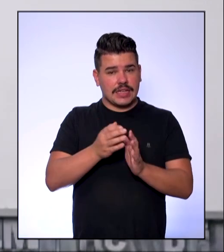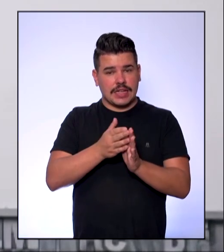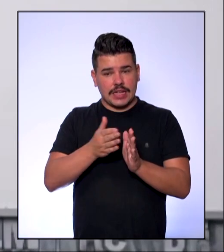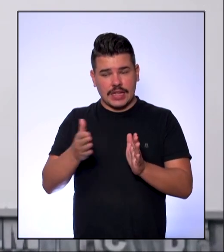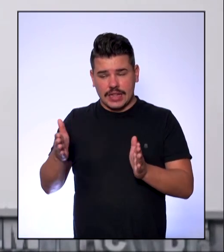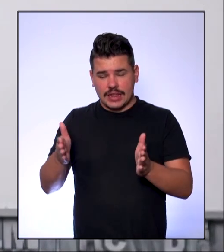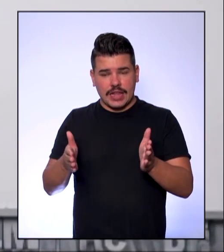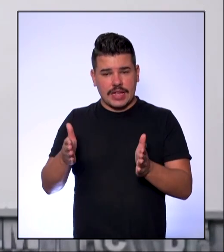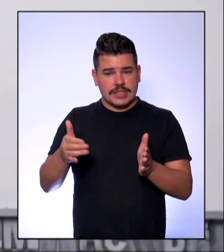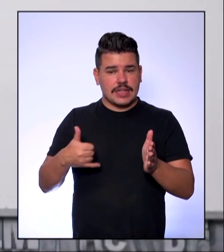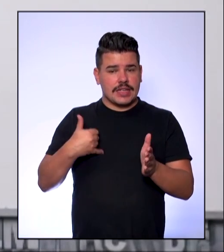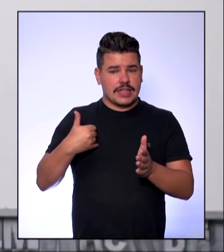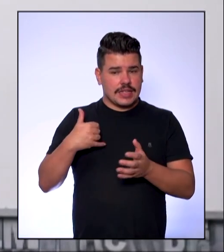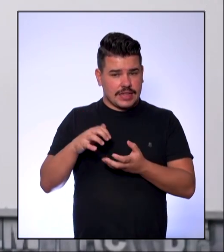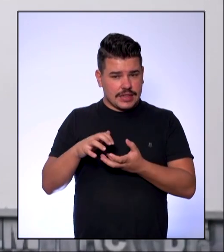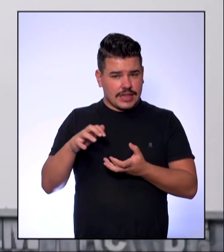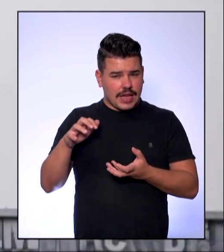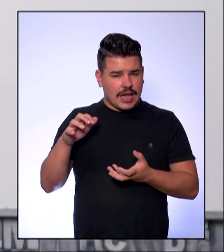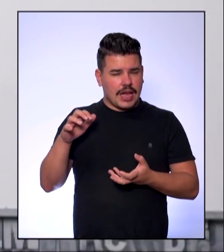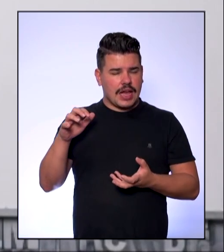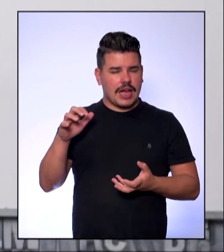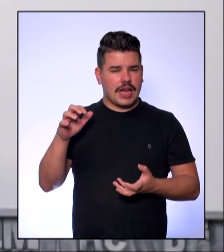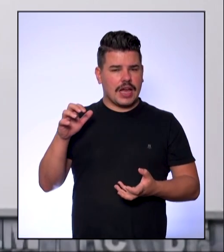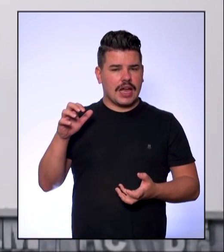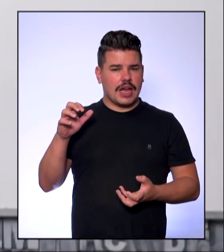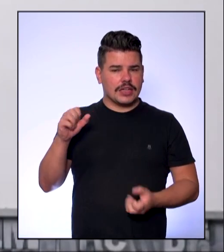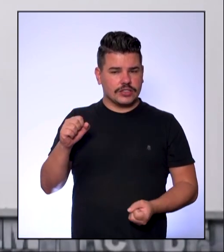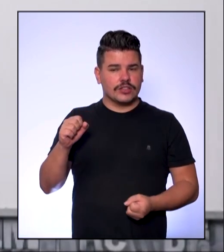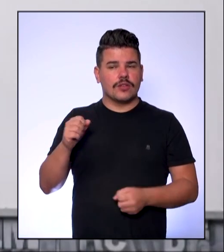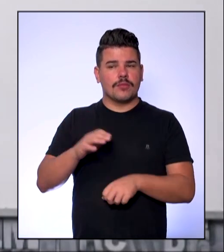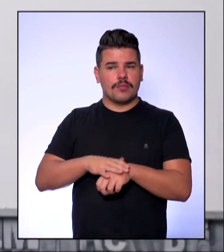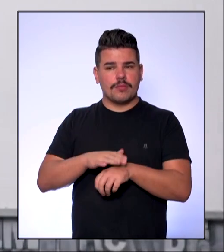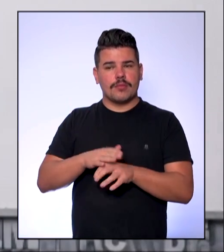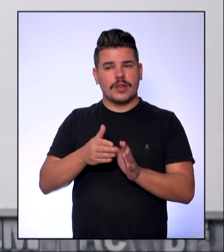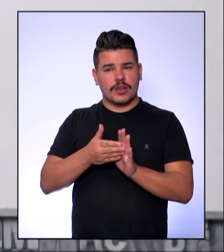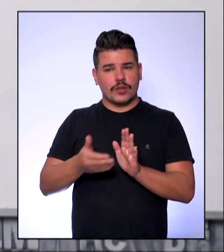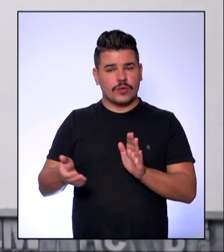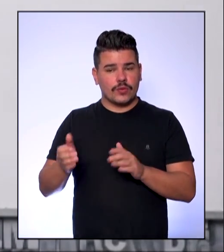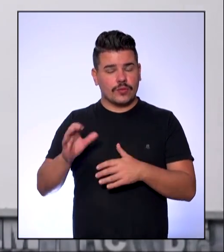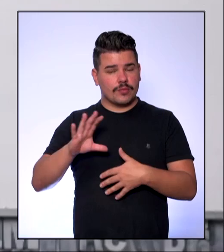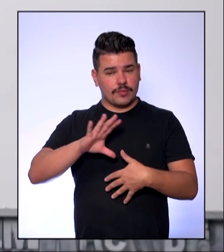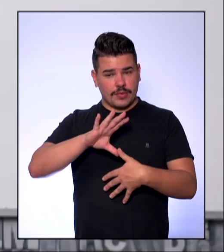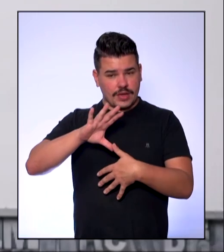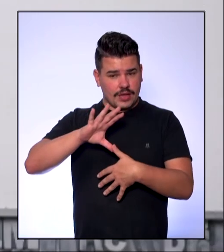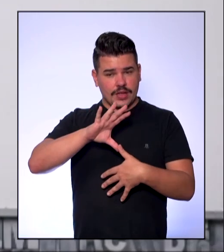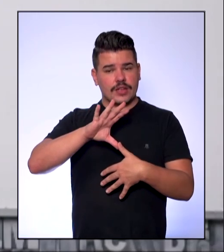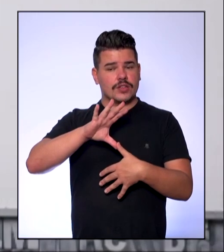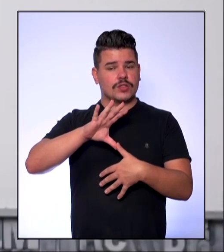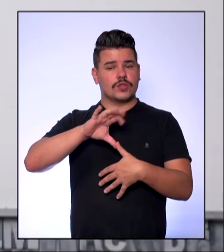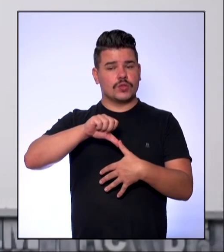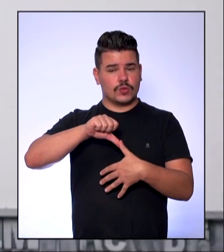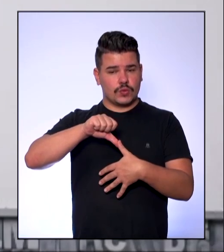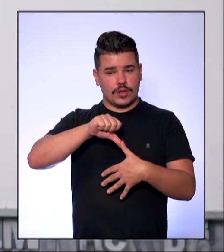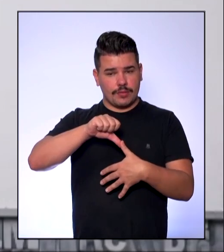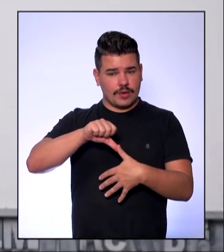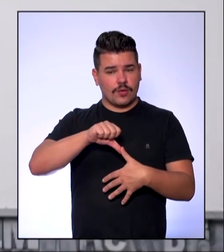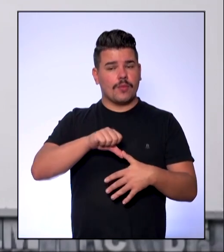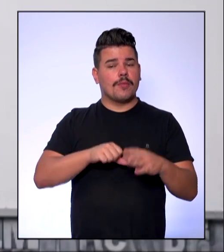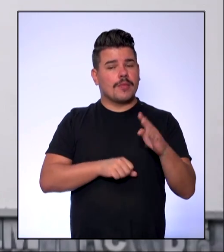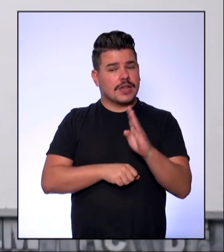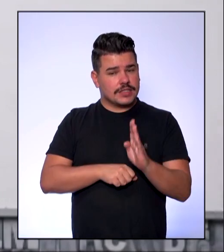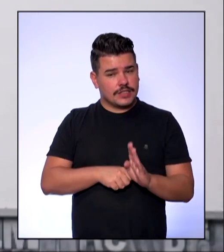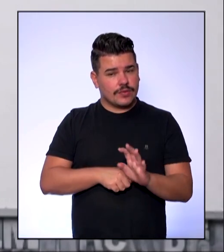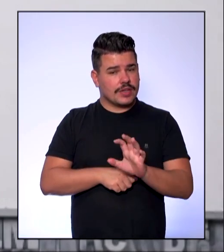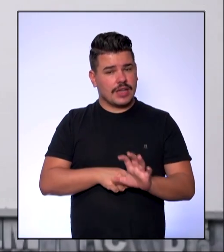idade, a história, né, da pré-história sul-americana, do Brasil e regional